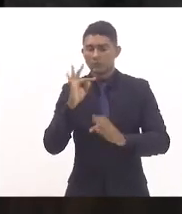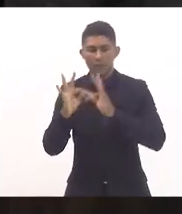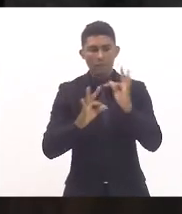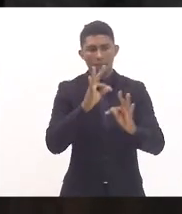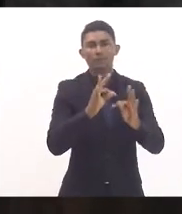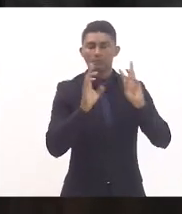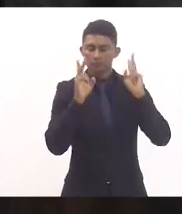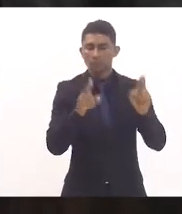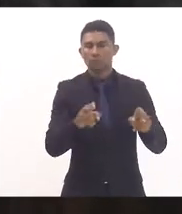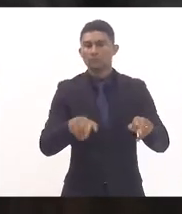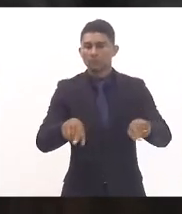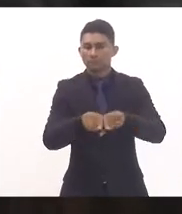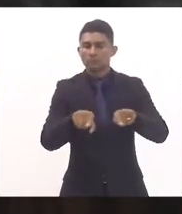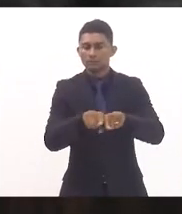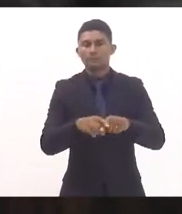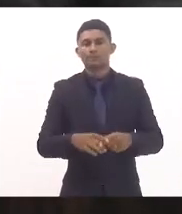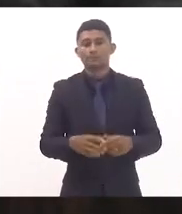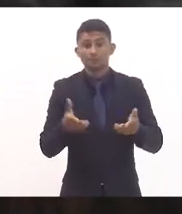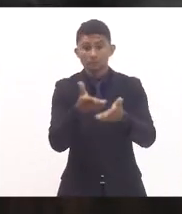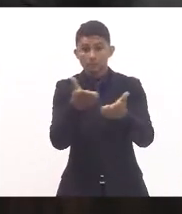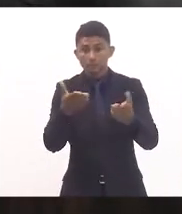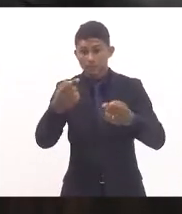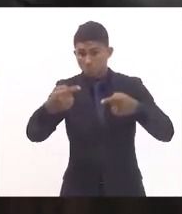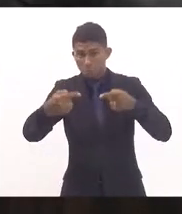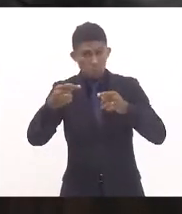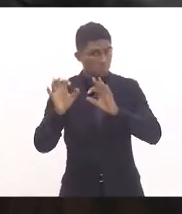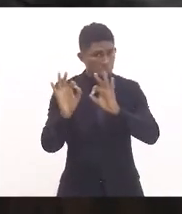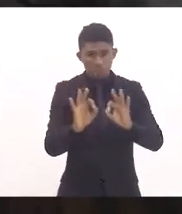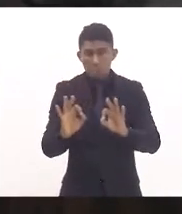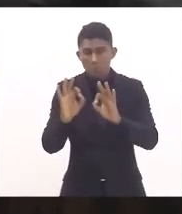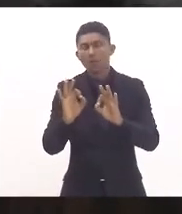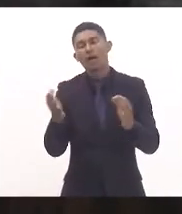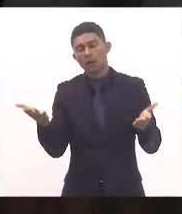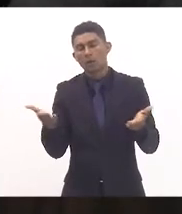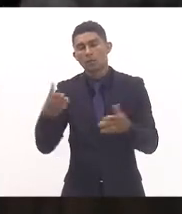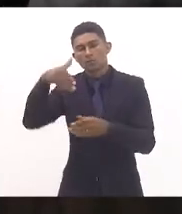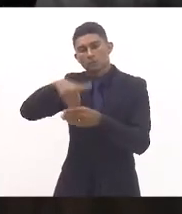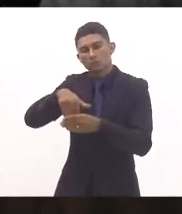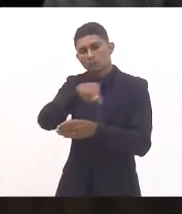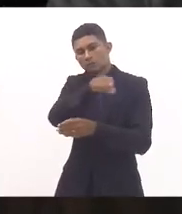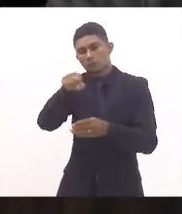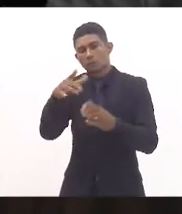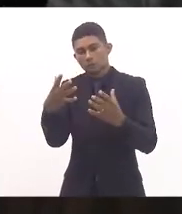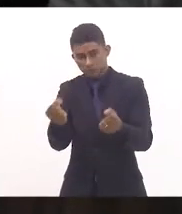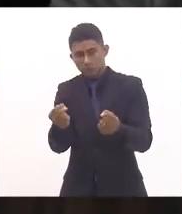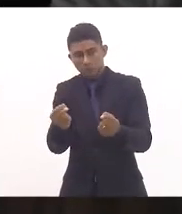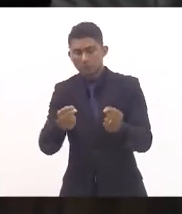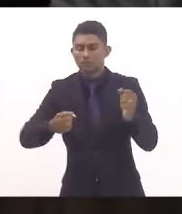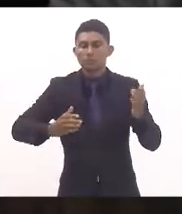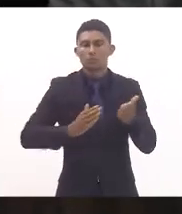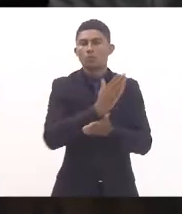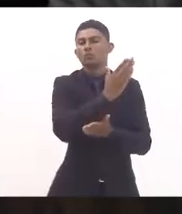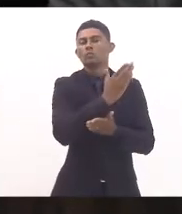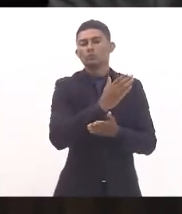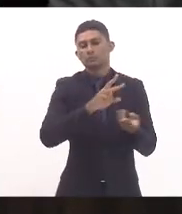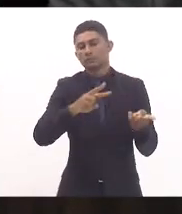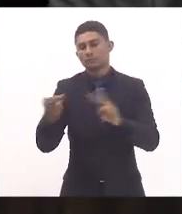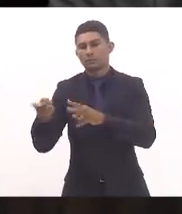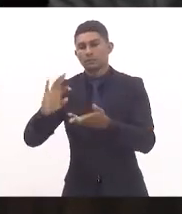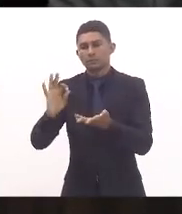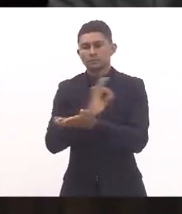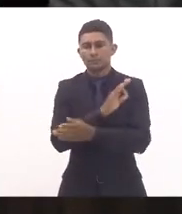discussão. Não havendo quem queira discutir, encerrada a discussão, em votação, senhores que aprovam, permaneçam como estão, aprovado. Vai